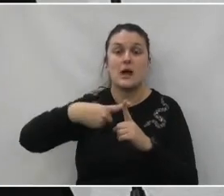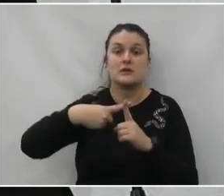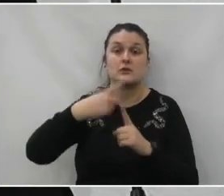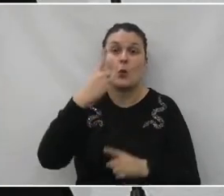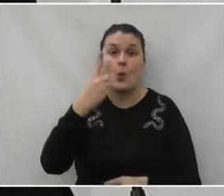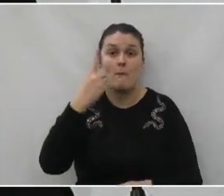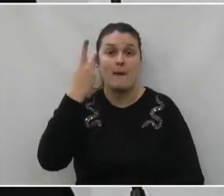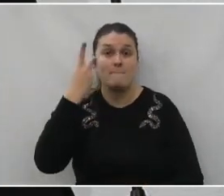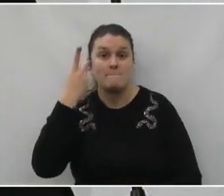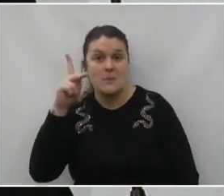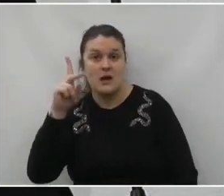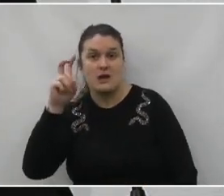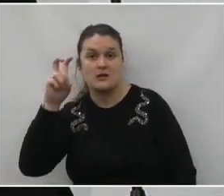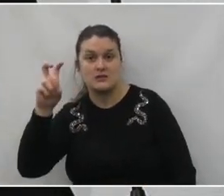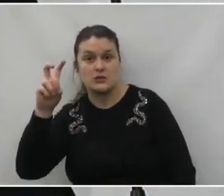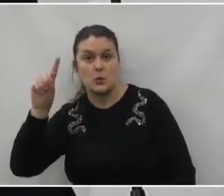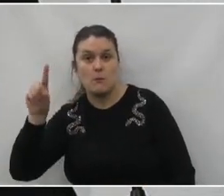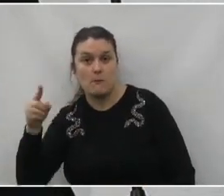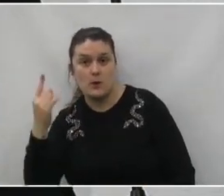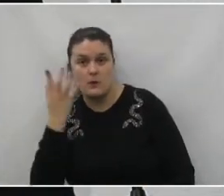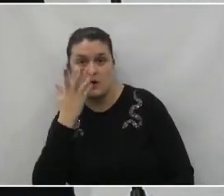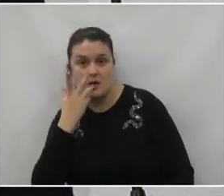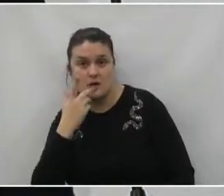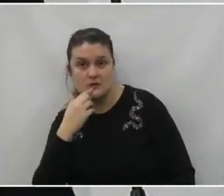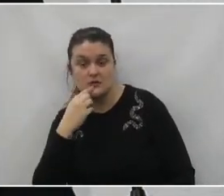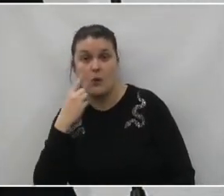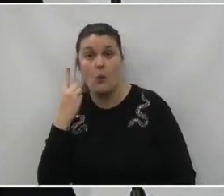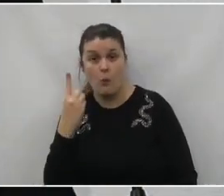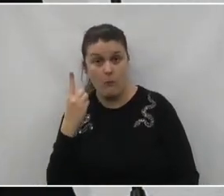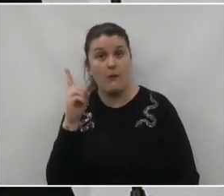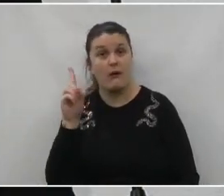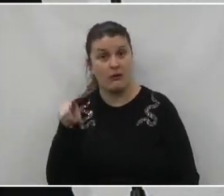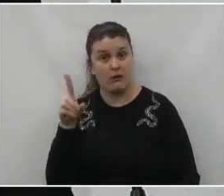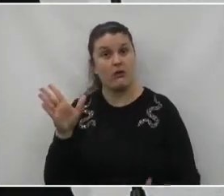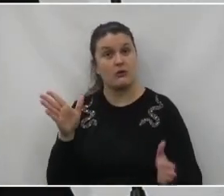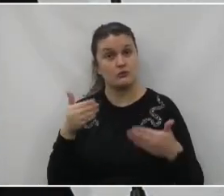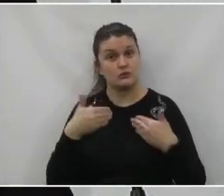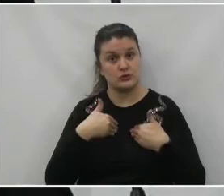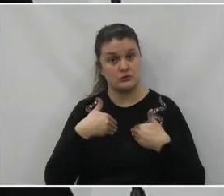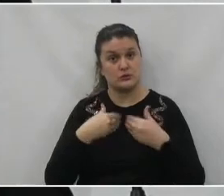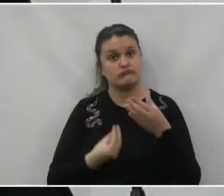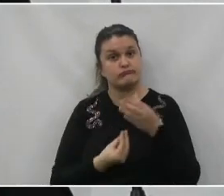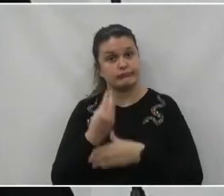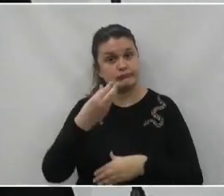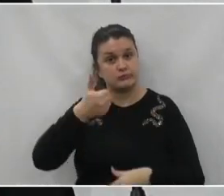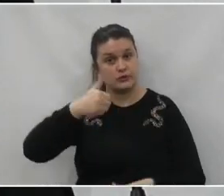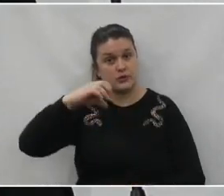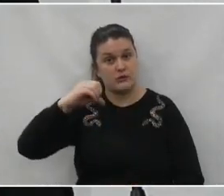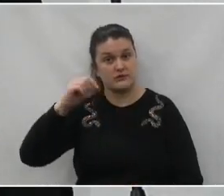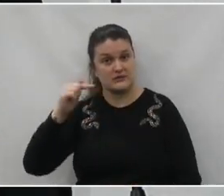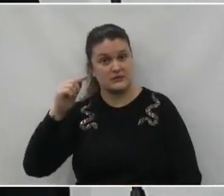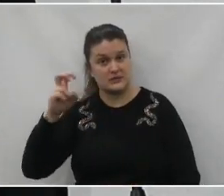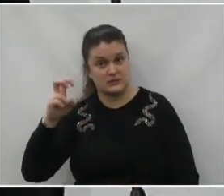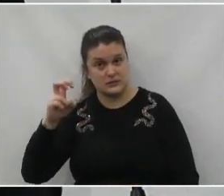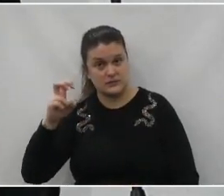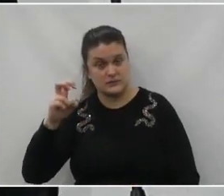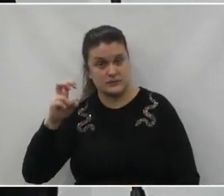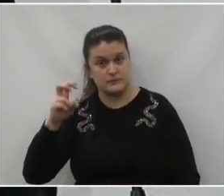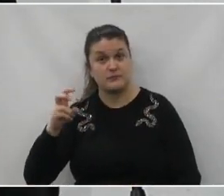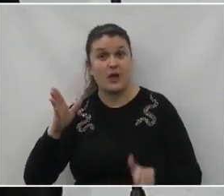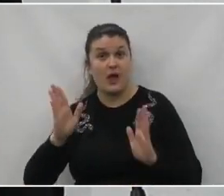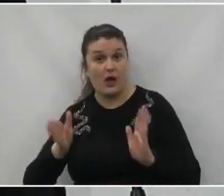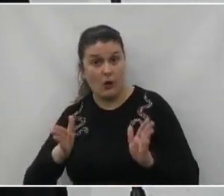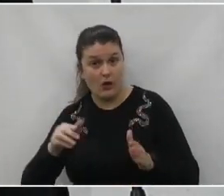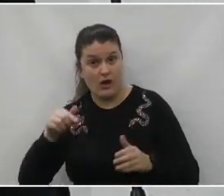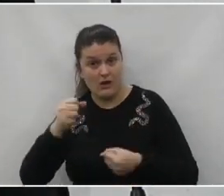cada 5.000 crianças, uma era autista. Isso em 1975. E agora,